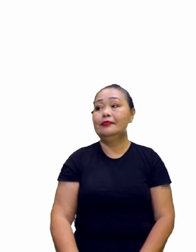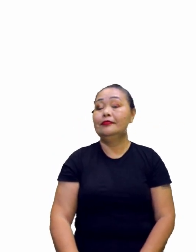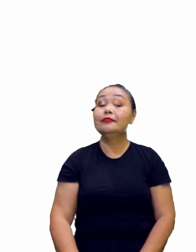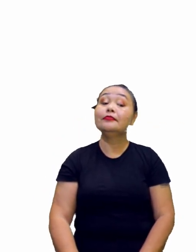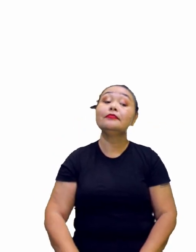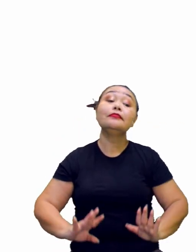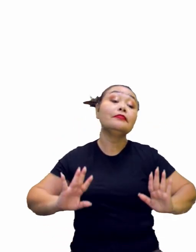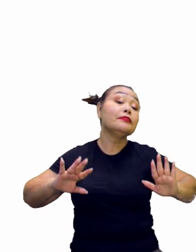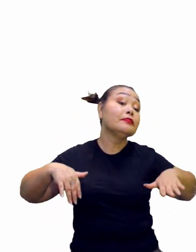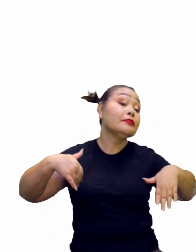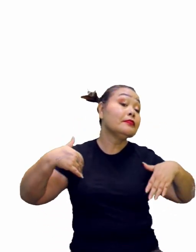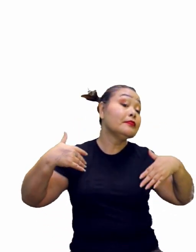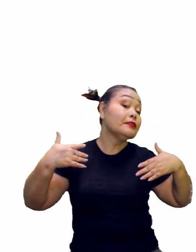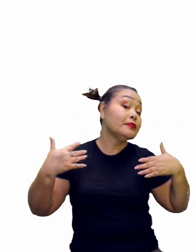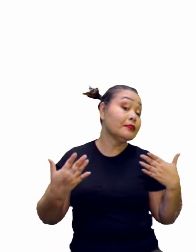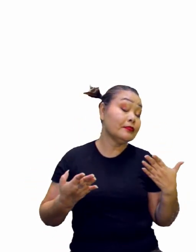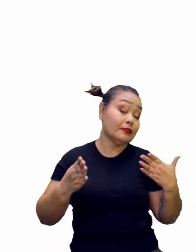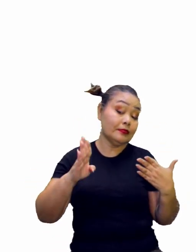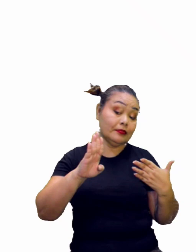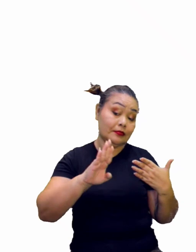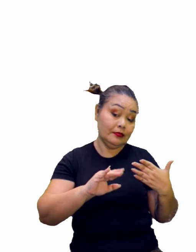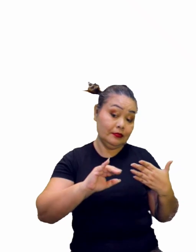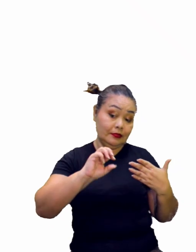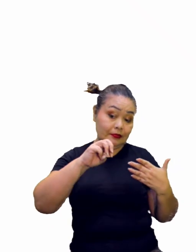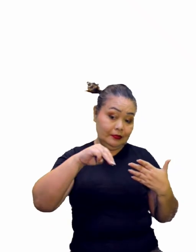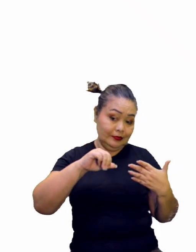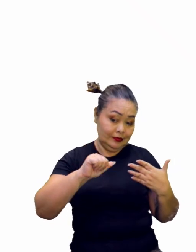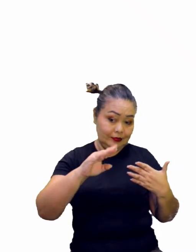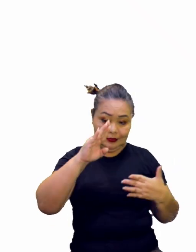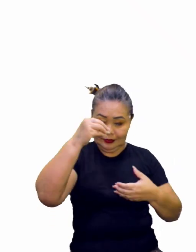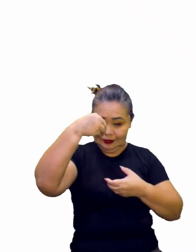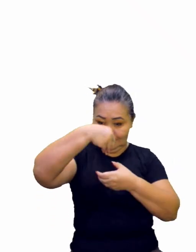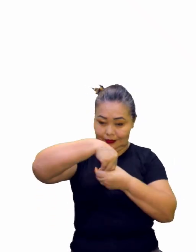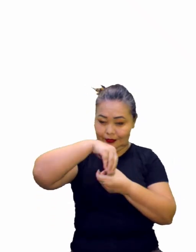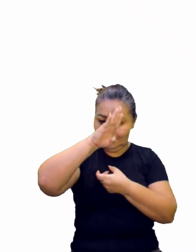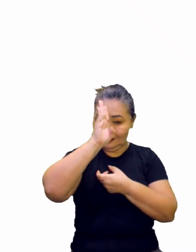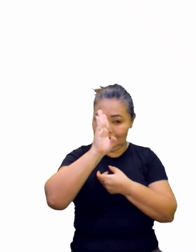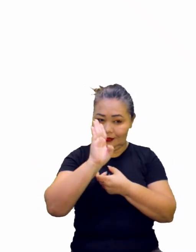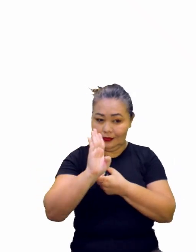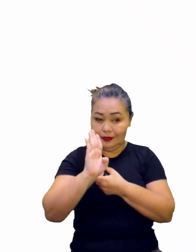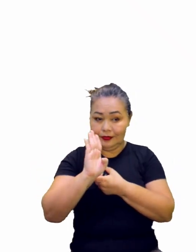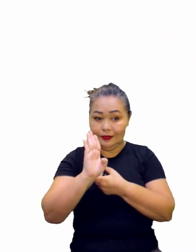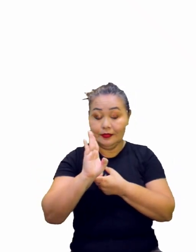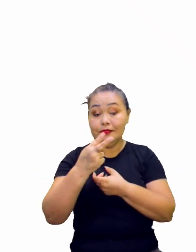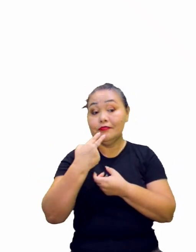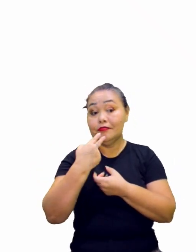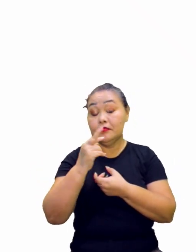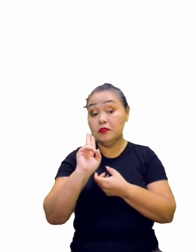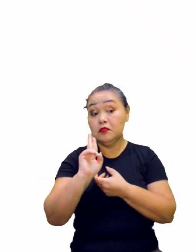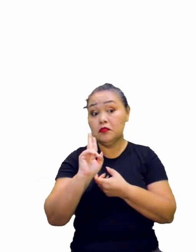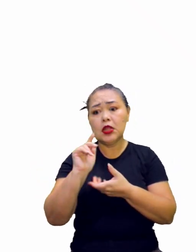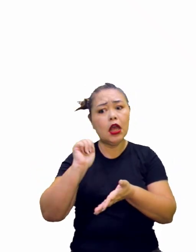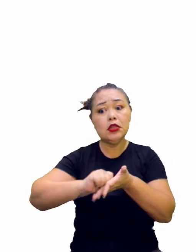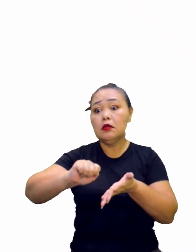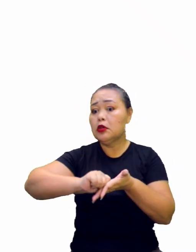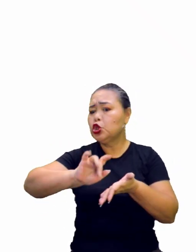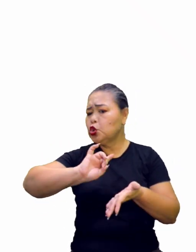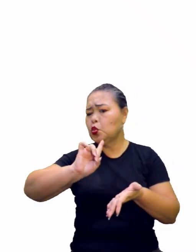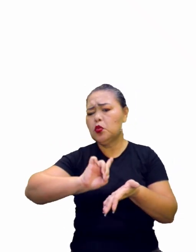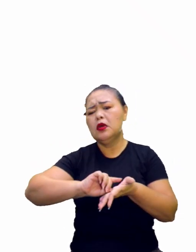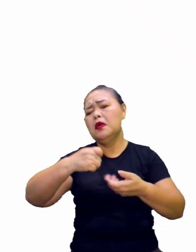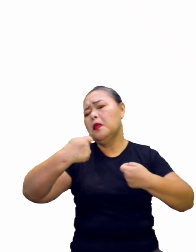Quais são os biomas no Brasil? Aí, ó, pessoal, aqui só, como pergunta, só para citar, não